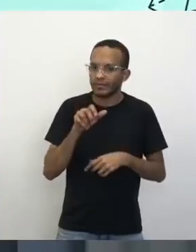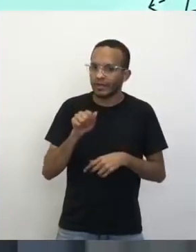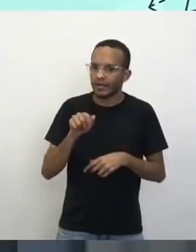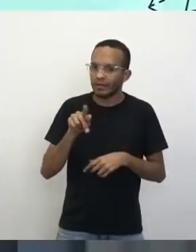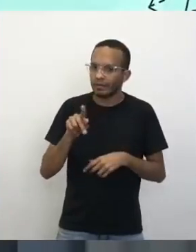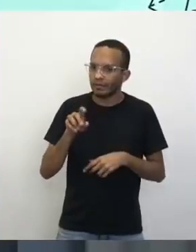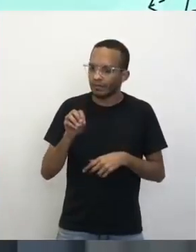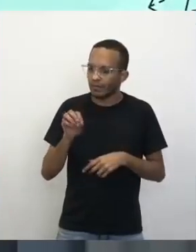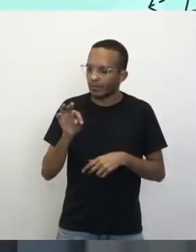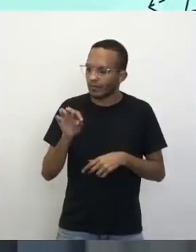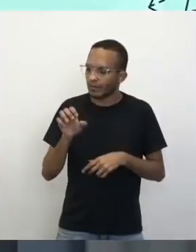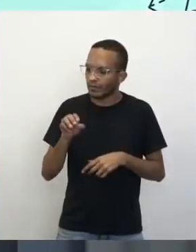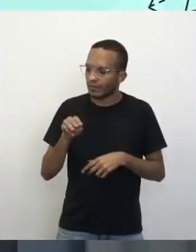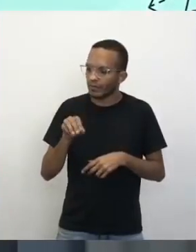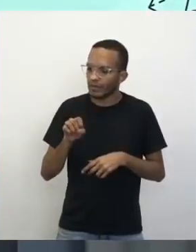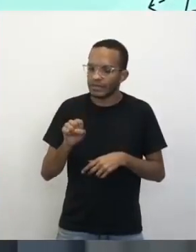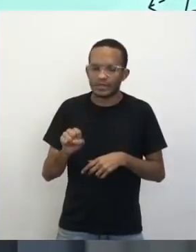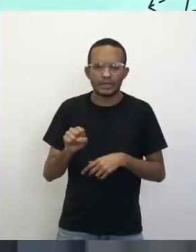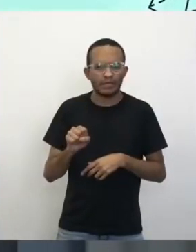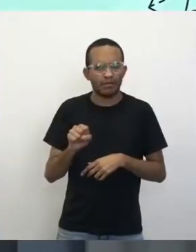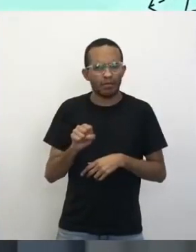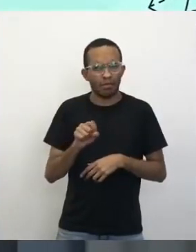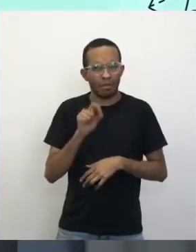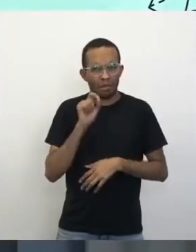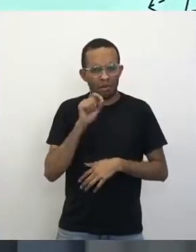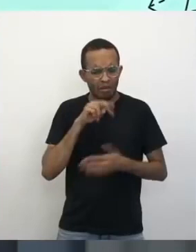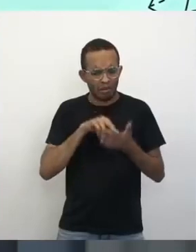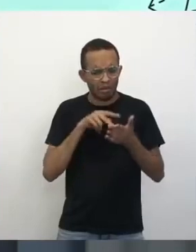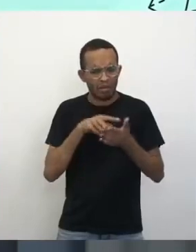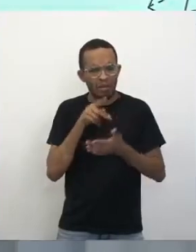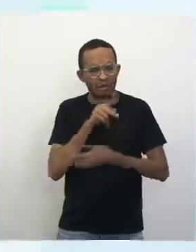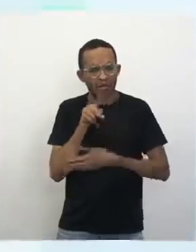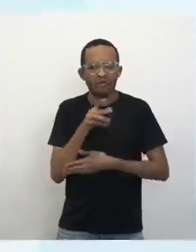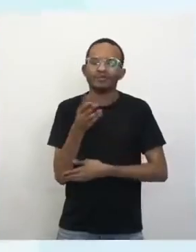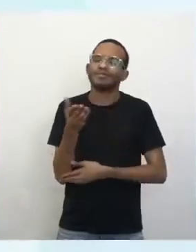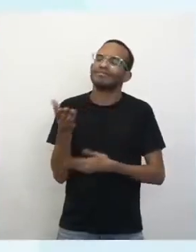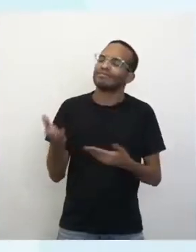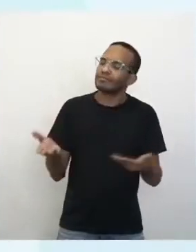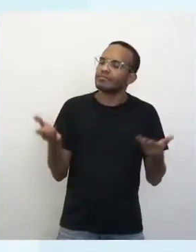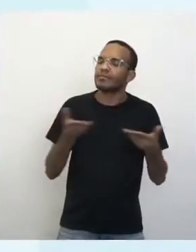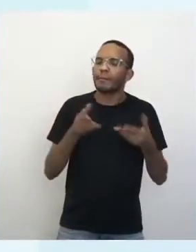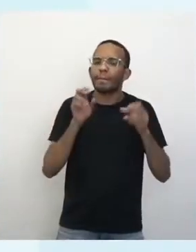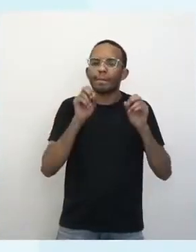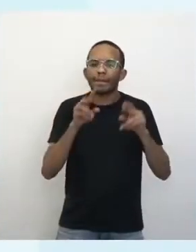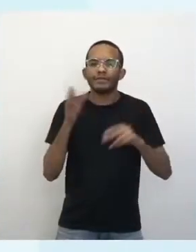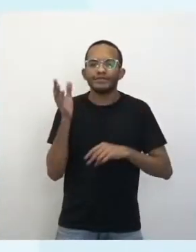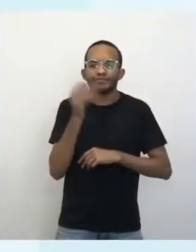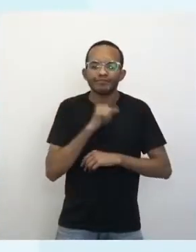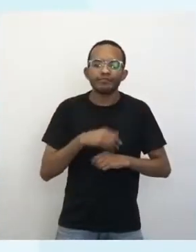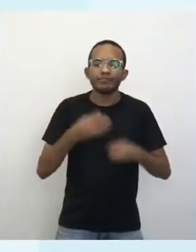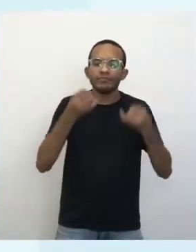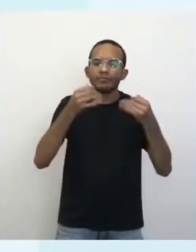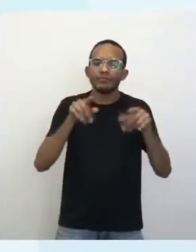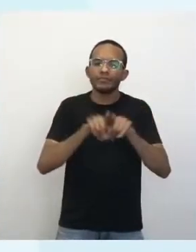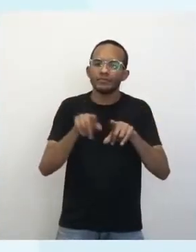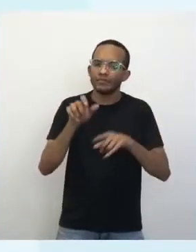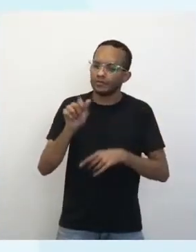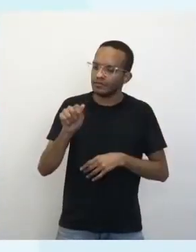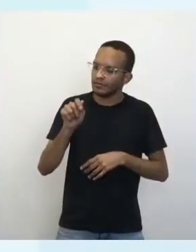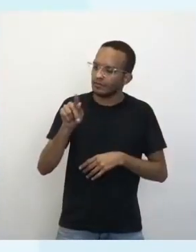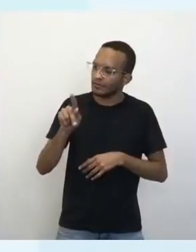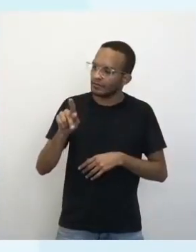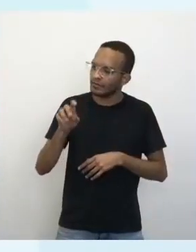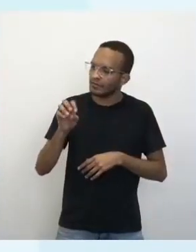da pirâmide. Você fala, professora, o que é isso? Então, vem comigo. Quando a gente fala em